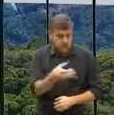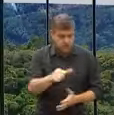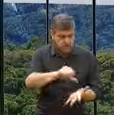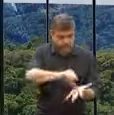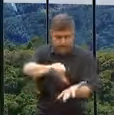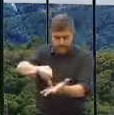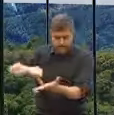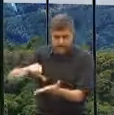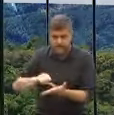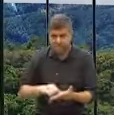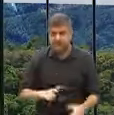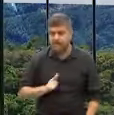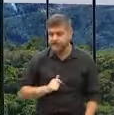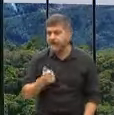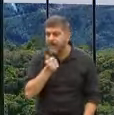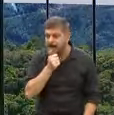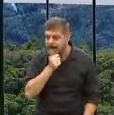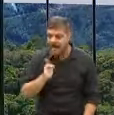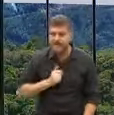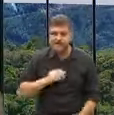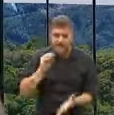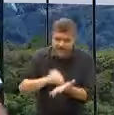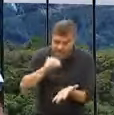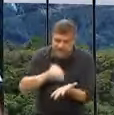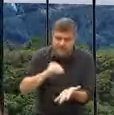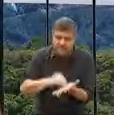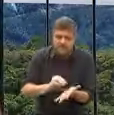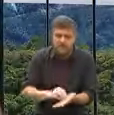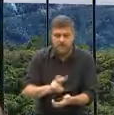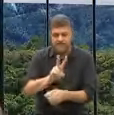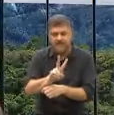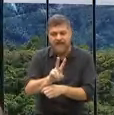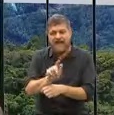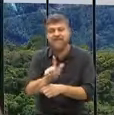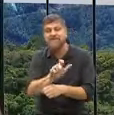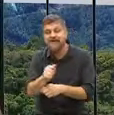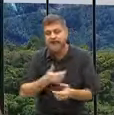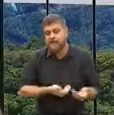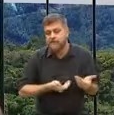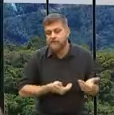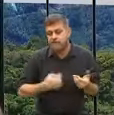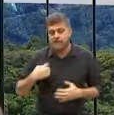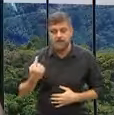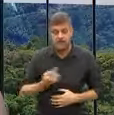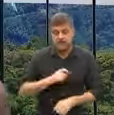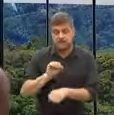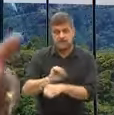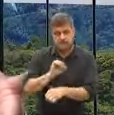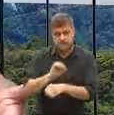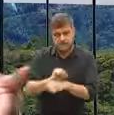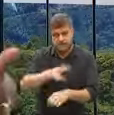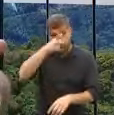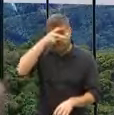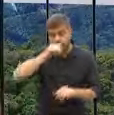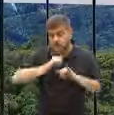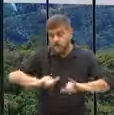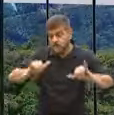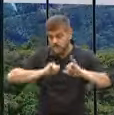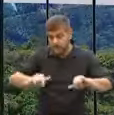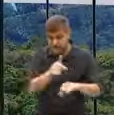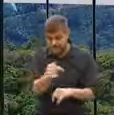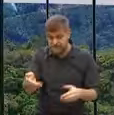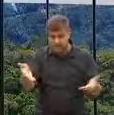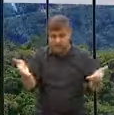construído, e mesmo assim a demanda é alta. O que acontece? Nós estamos aí aguardando, o prefeito já anunciou essa